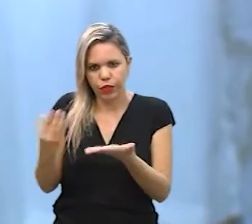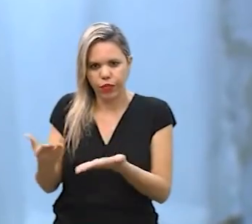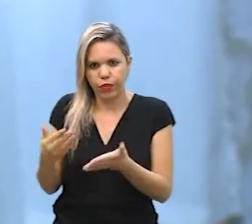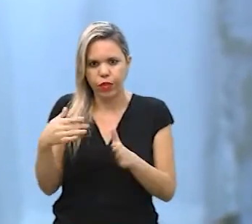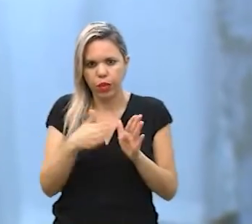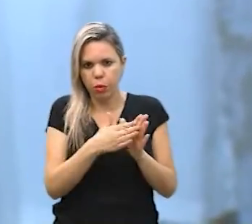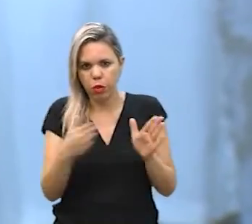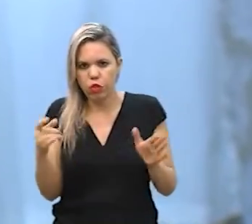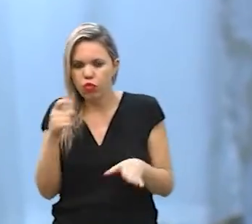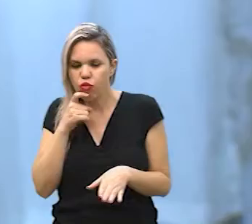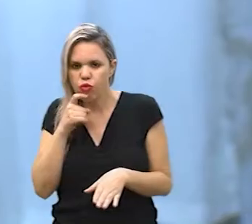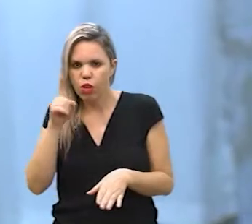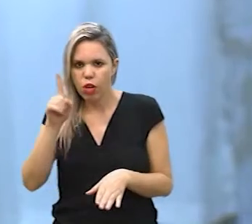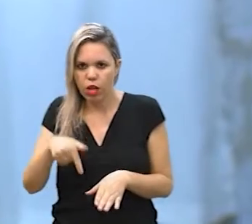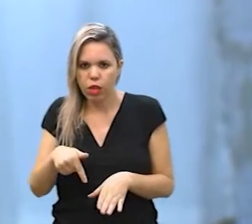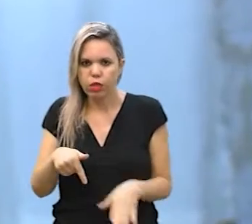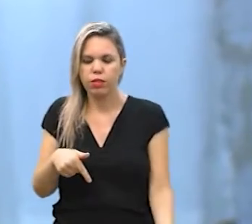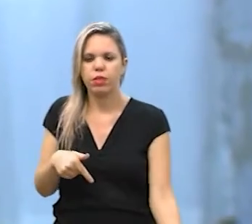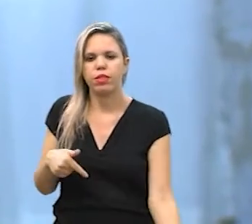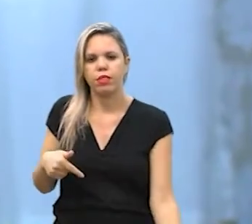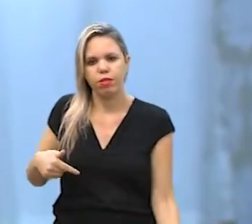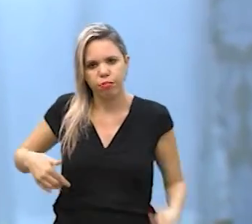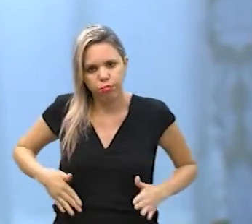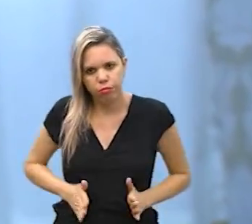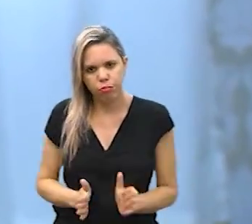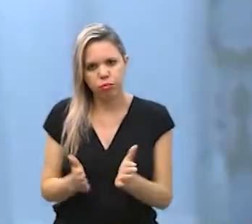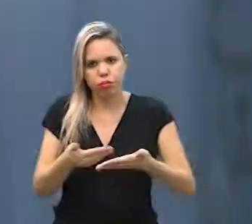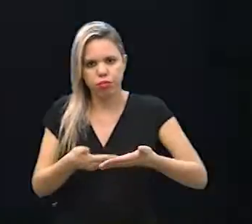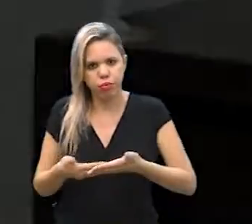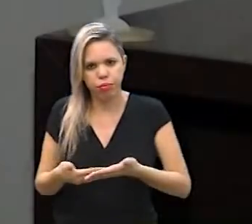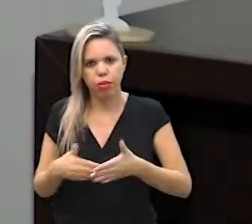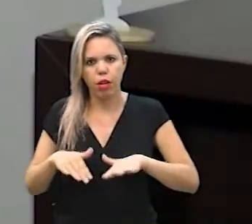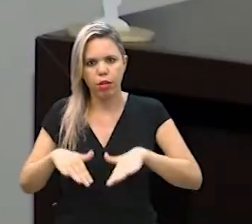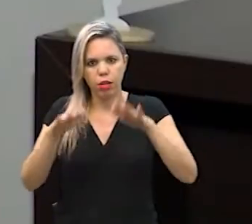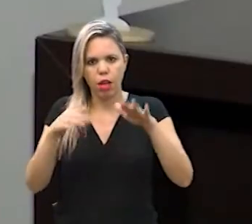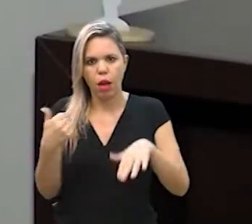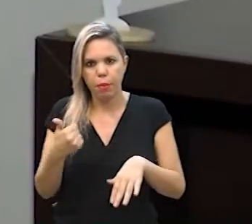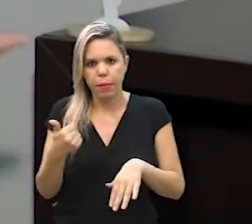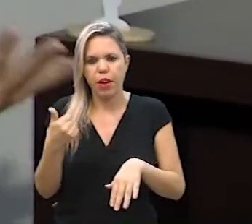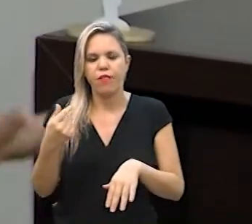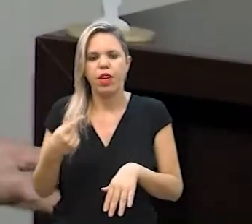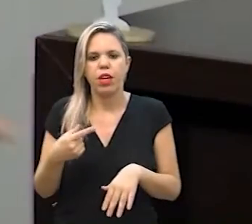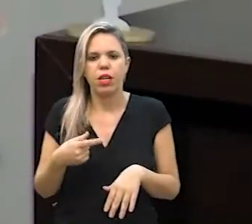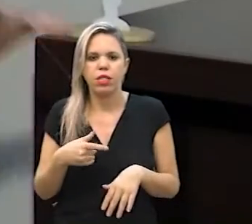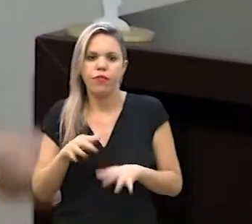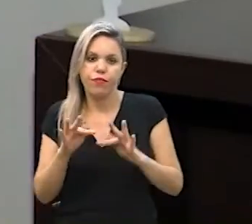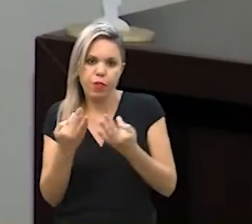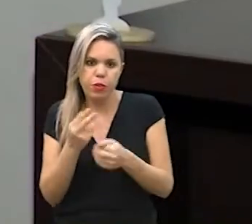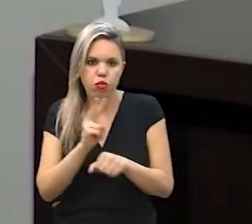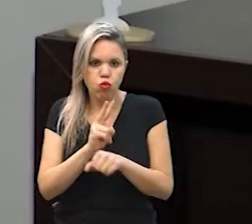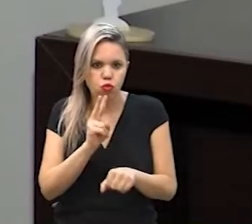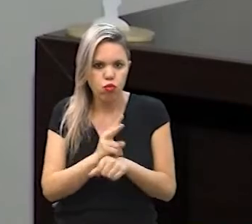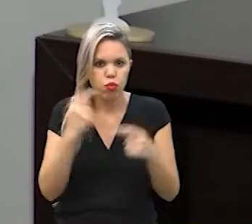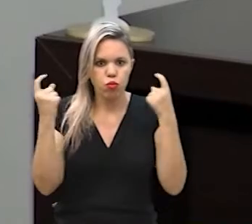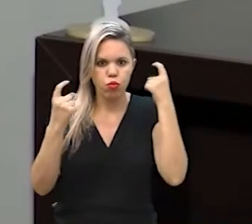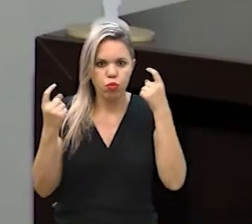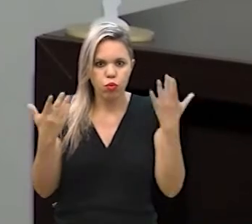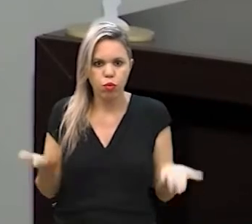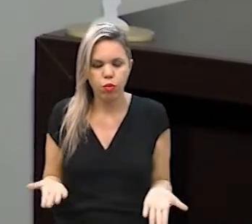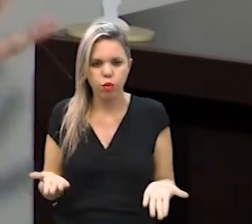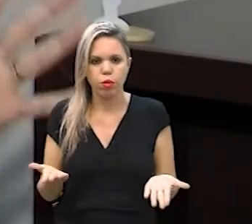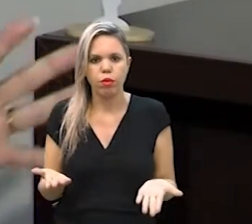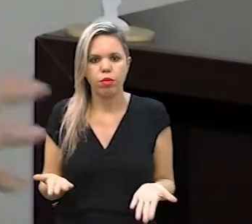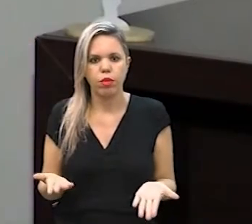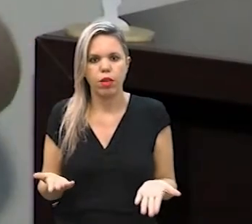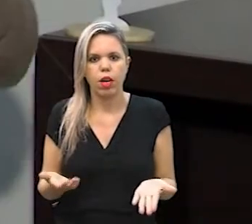no inverno. Isso desde que ela nasceu. E a gente, como pai de primeira viagem, também tem a preocupação de que eles fiquem doentes. Então a